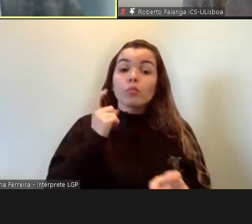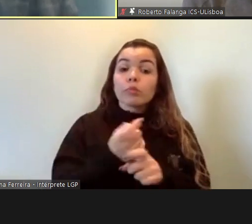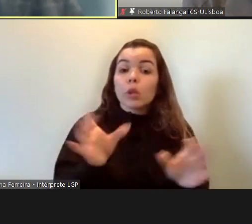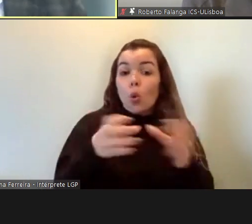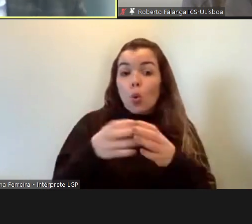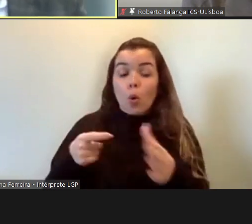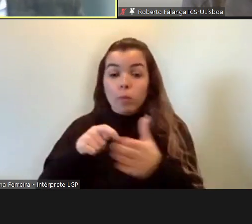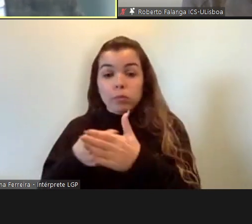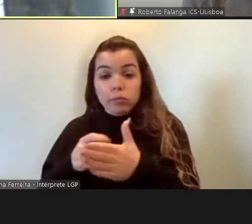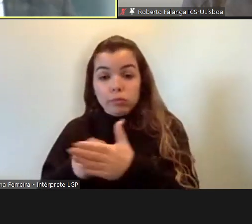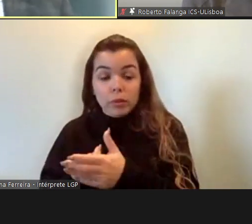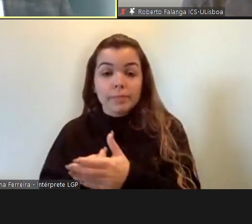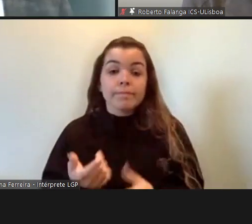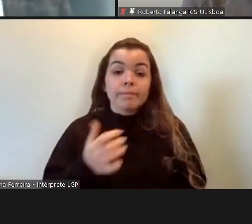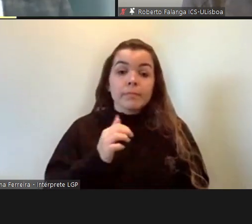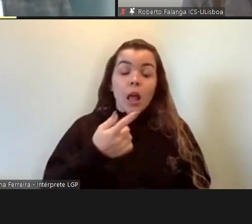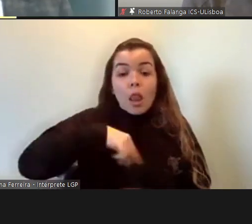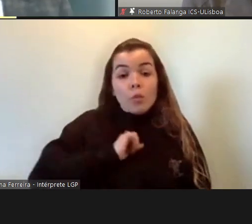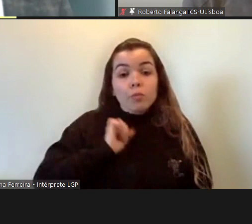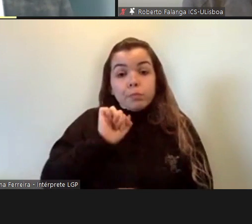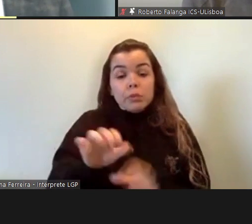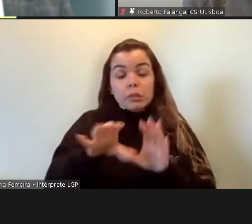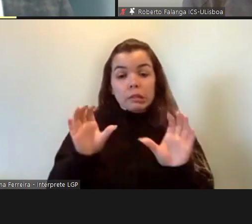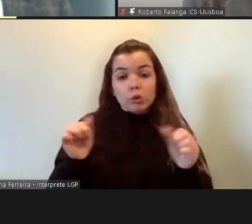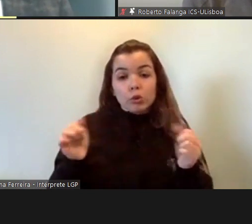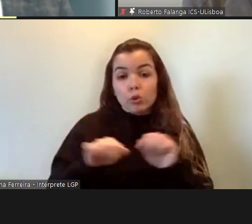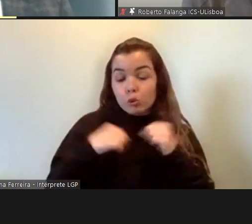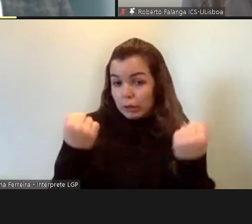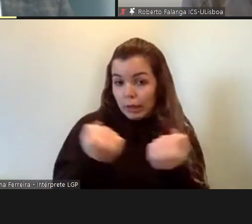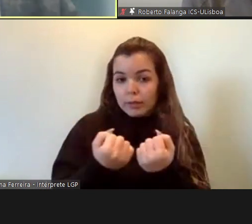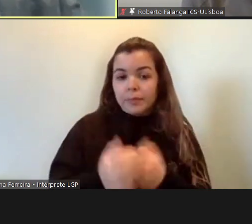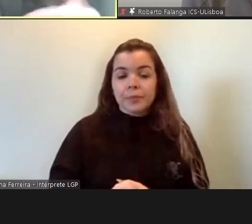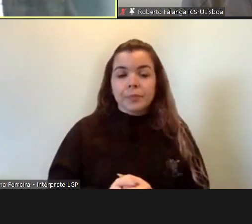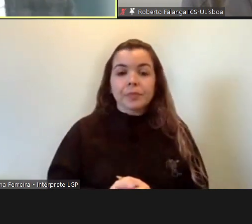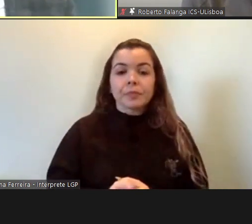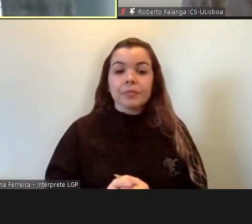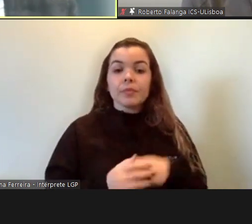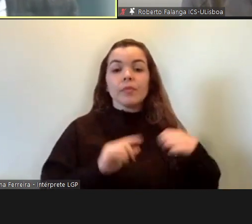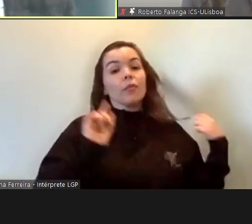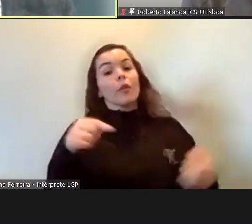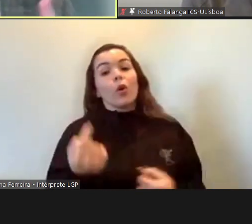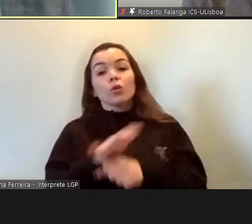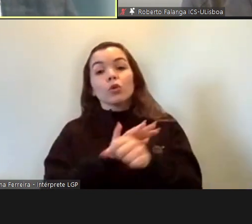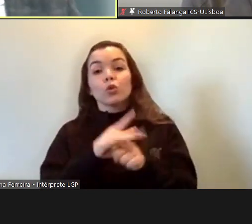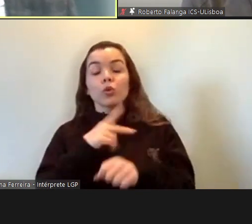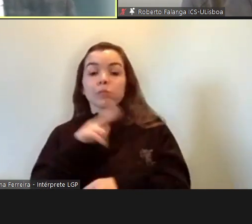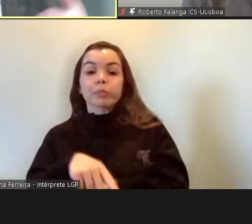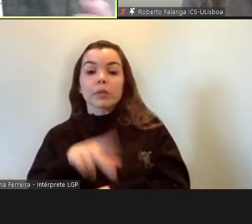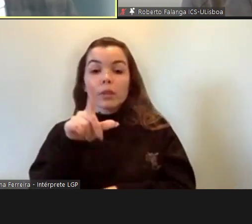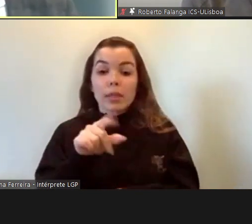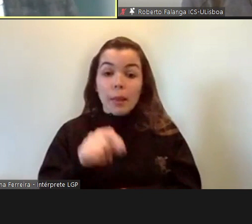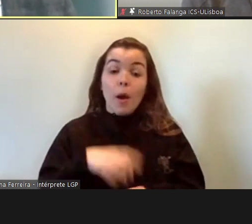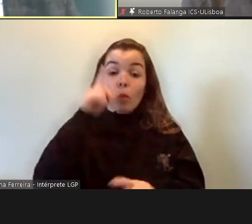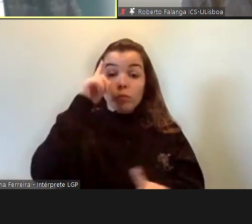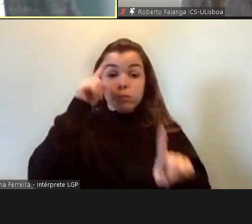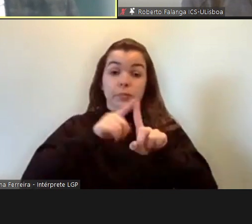a pluralismo na nossa própria Claro. sociedade. E eu acho que e depois há outra questão em Portugal também, enfim, para complicar ainda isto